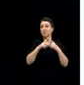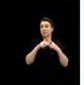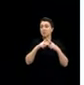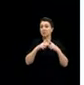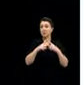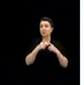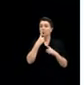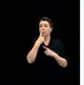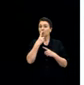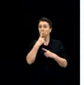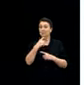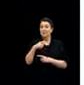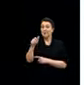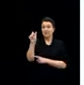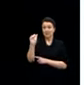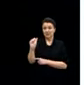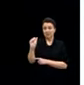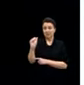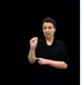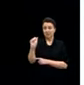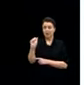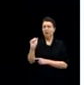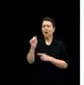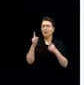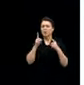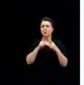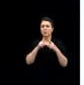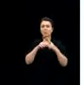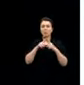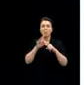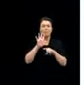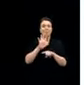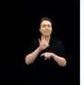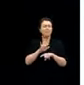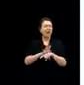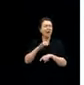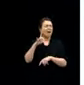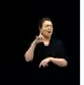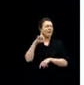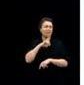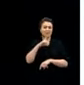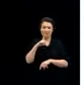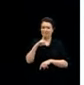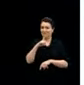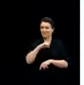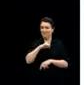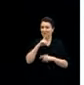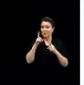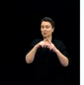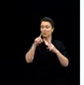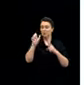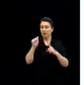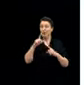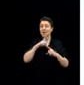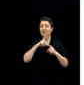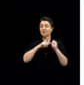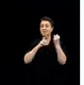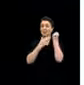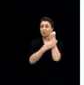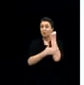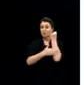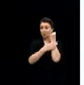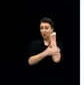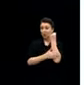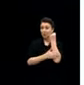O sangue A, que é um dos tipos mais comuns, eles vão ter anticorpos contra o